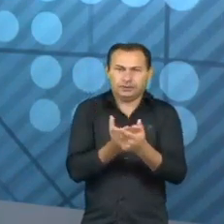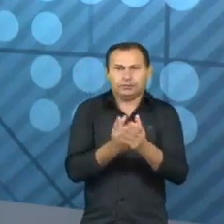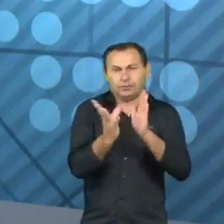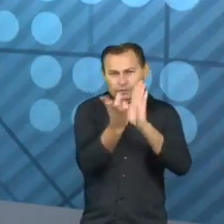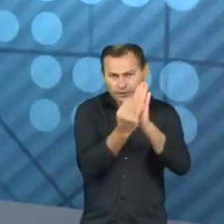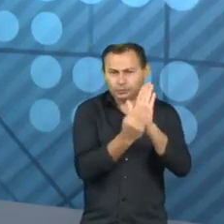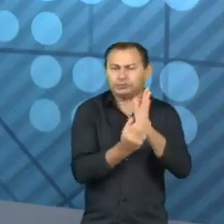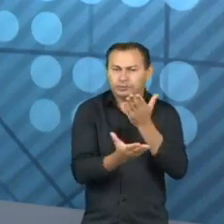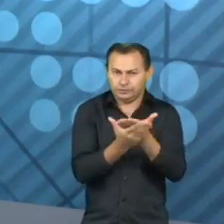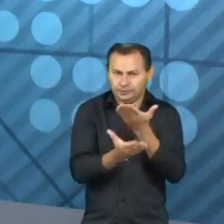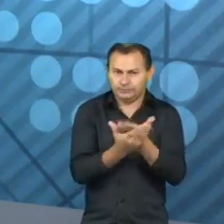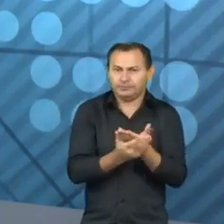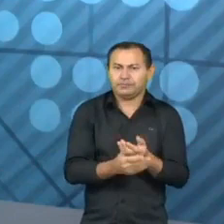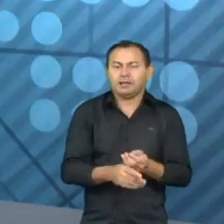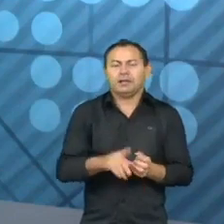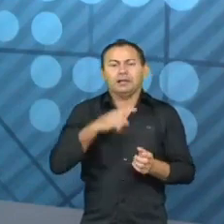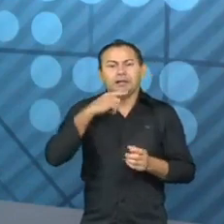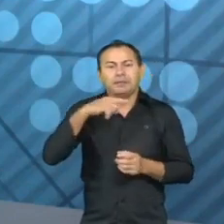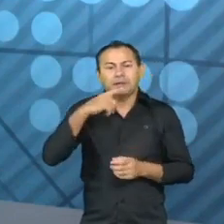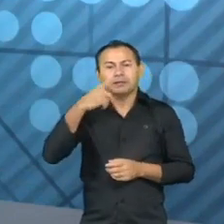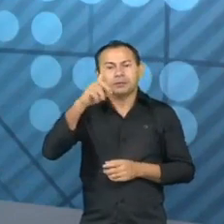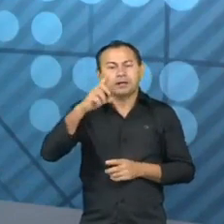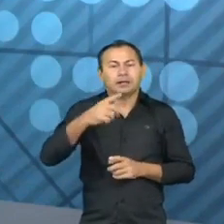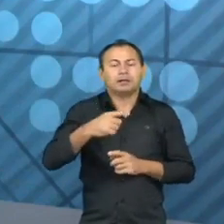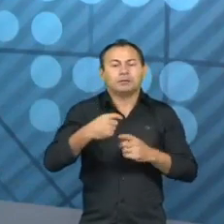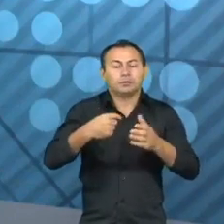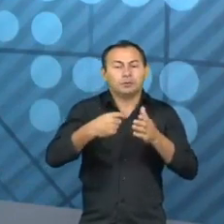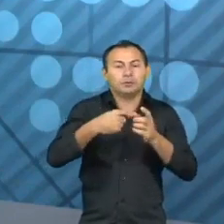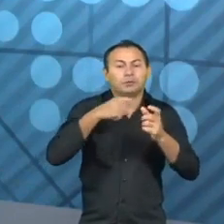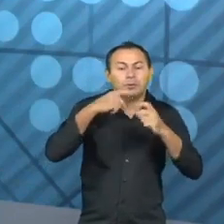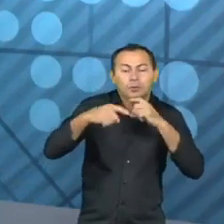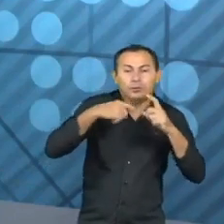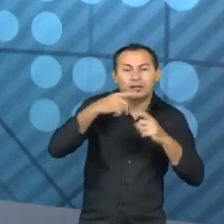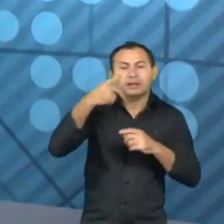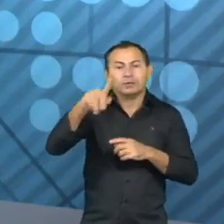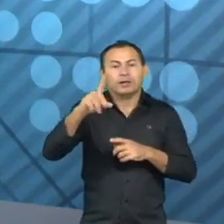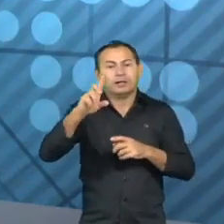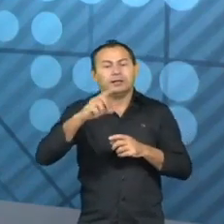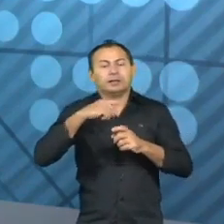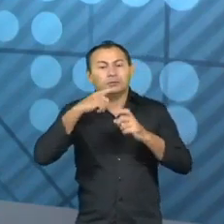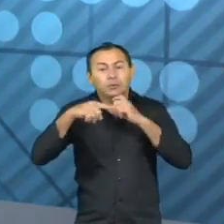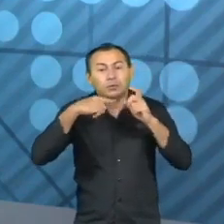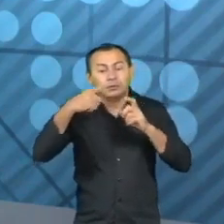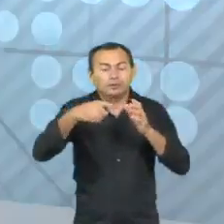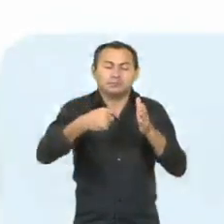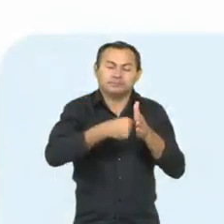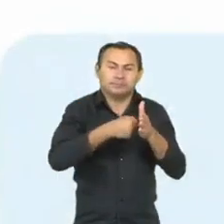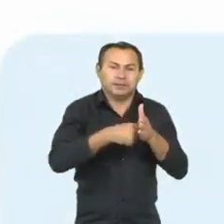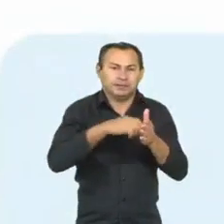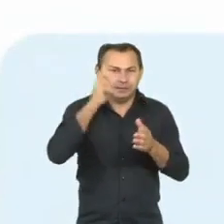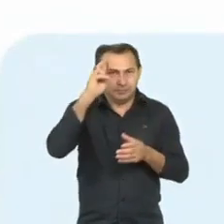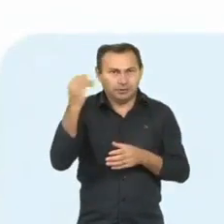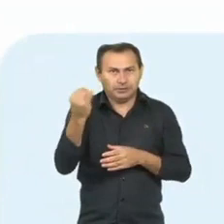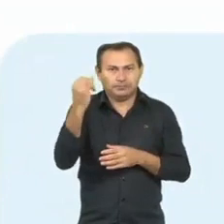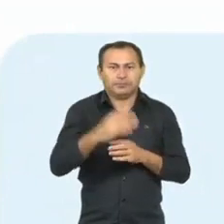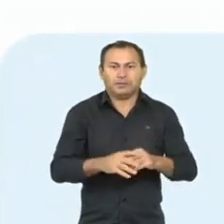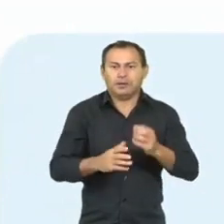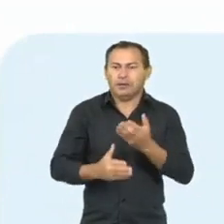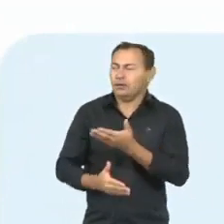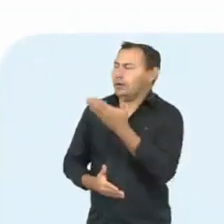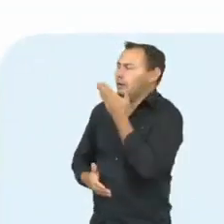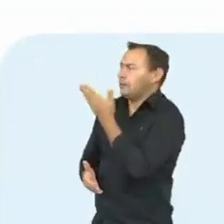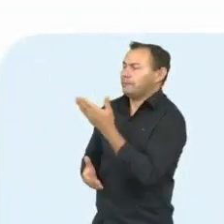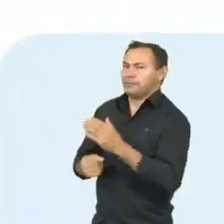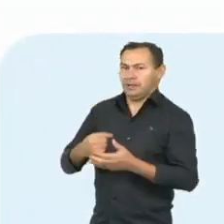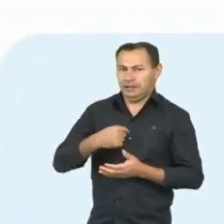abordados. Lembrando, a sua dúvida, nós temos nossos meios de comunicação, é só você mandar. Vamos lá, vamos ao quadro para dar uma olhada.